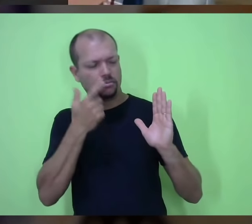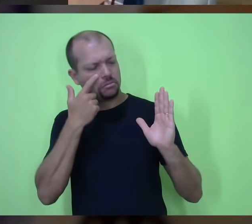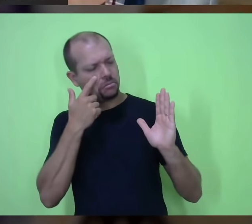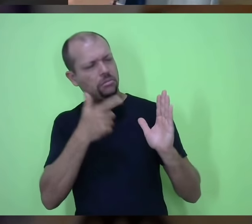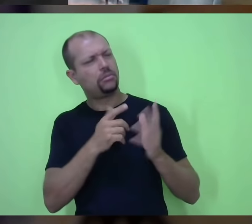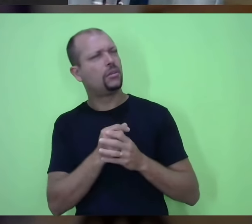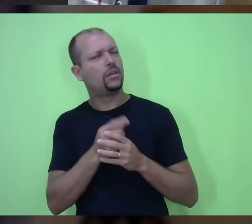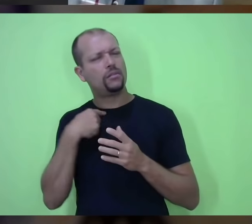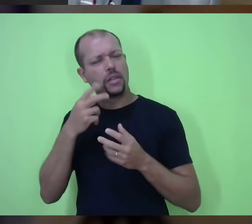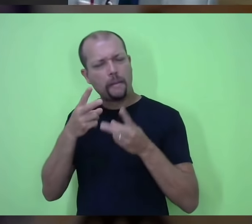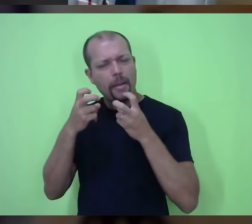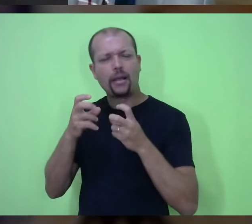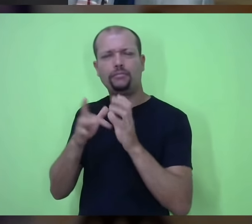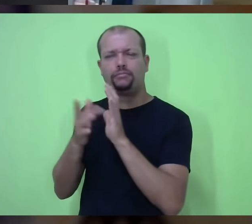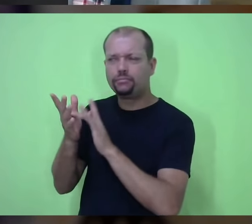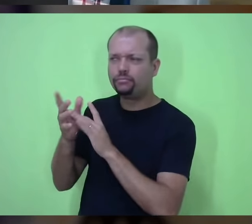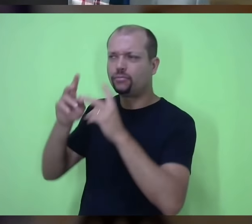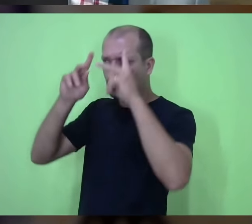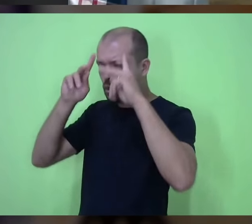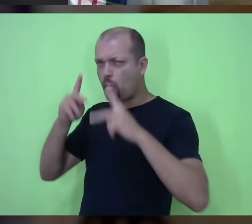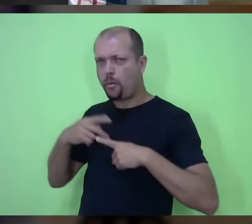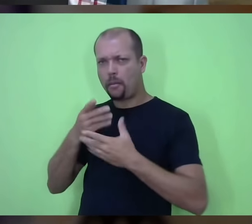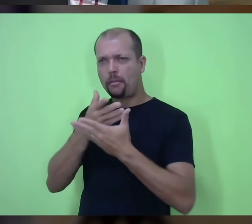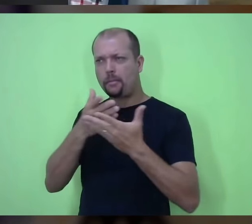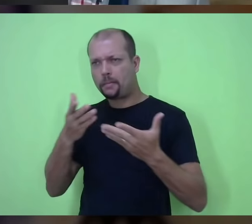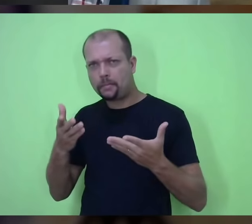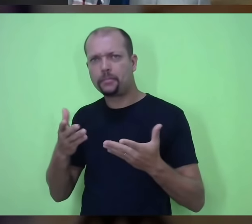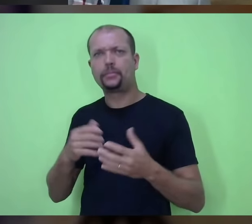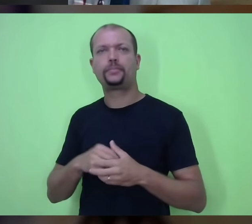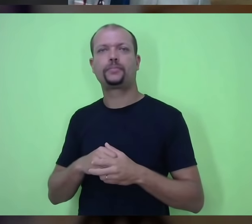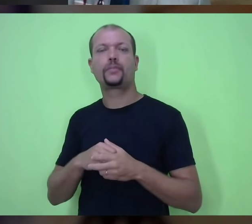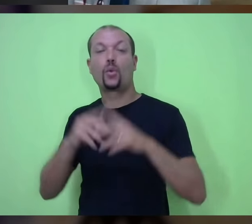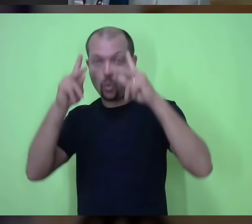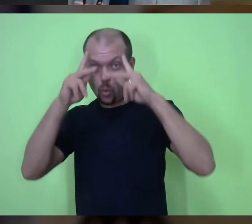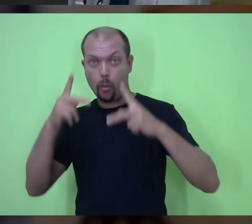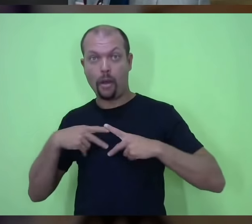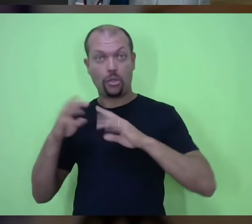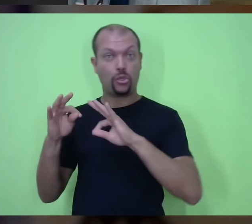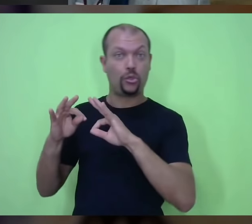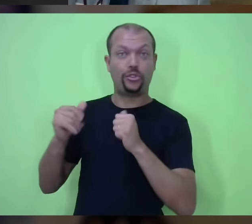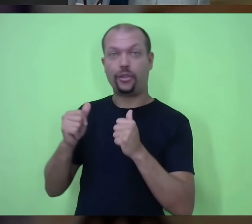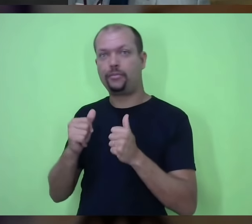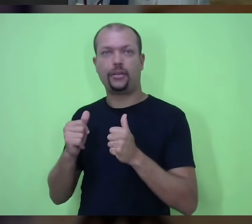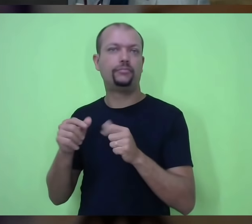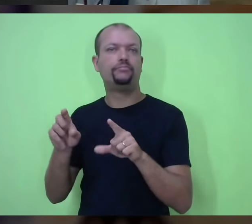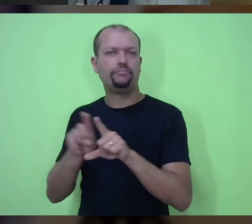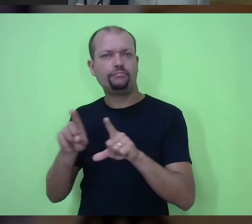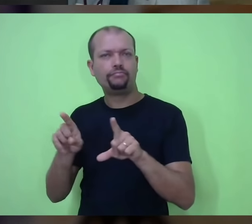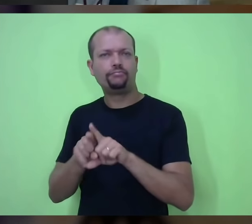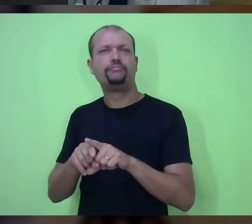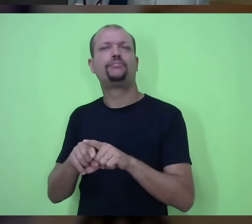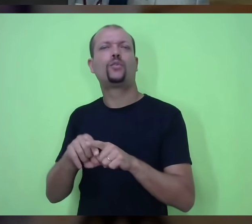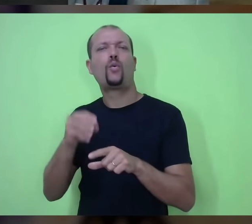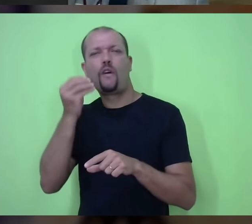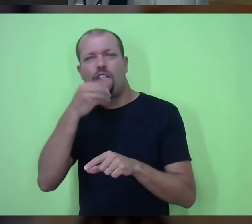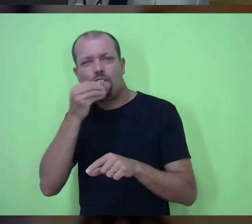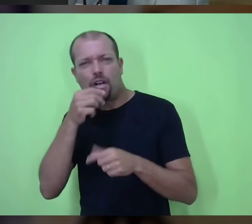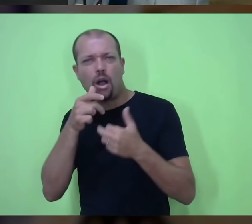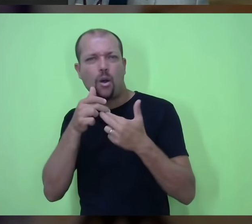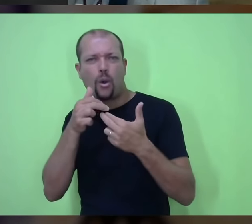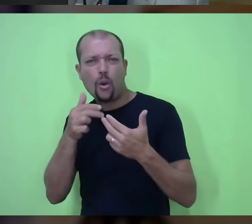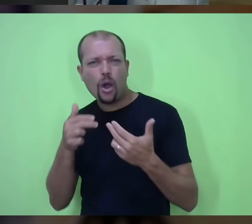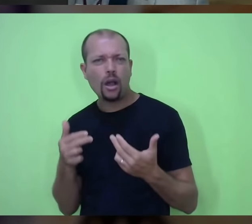tentar identificar Cristo com a humanidade, profundamente humano, inteiramente humano, só que